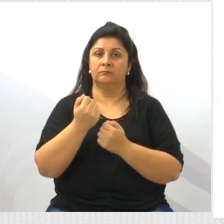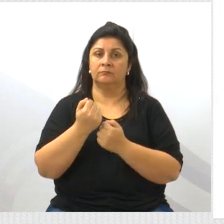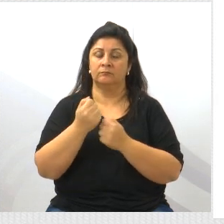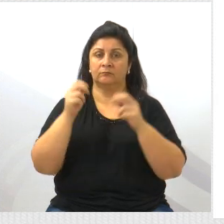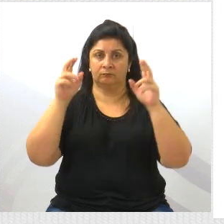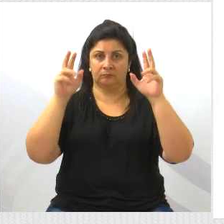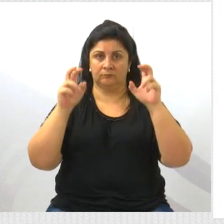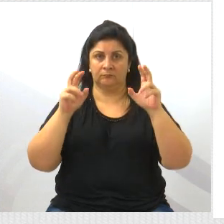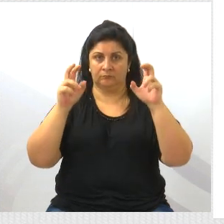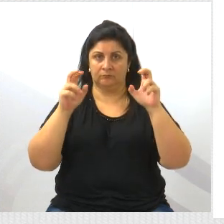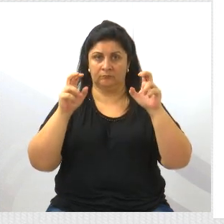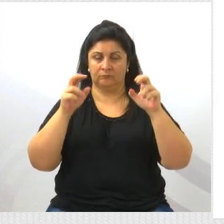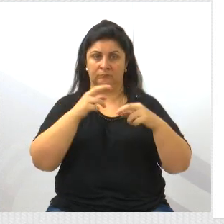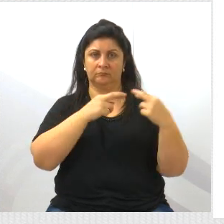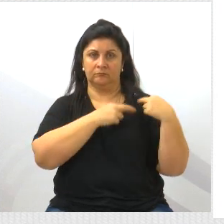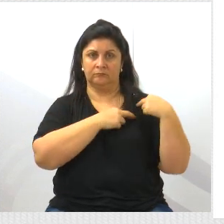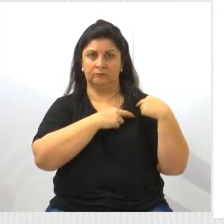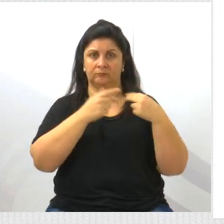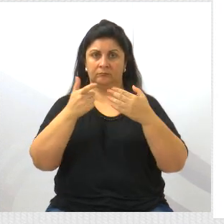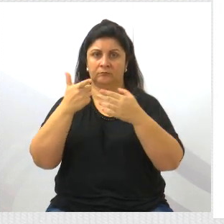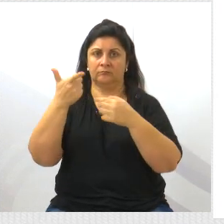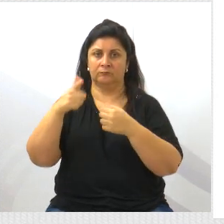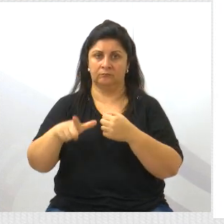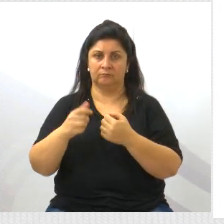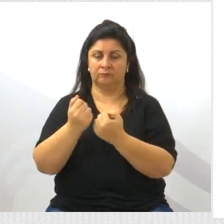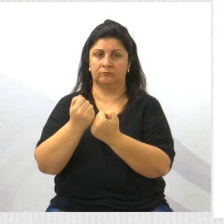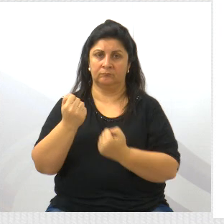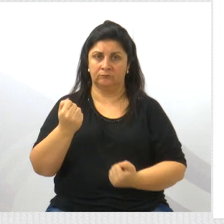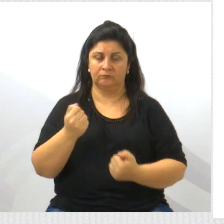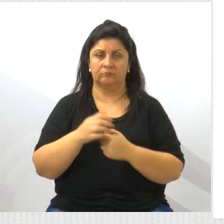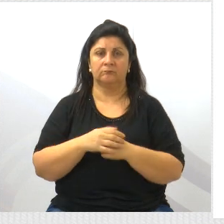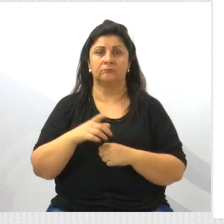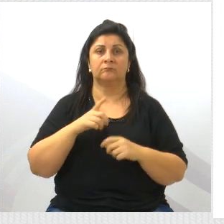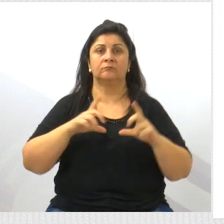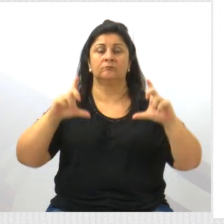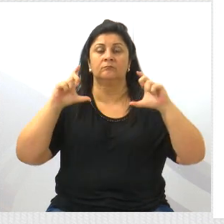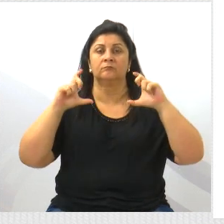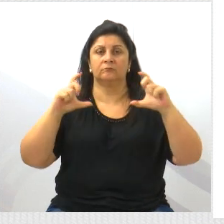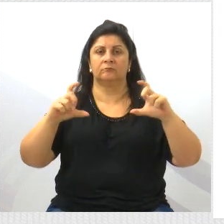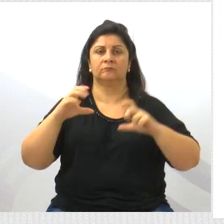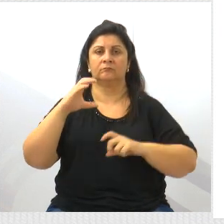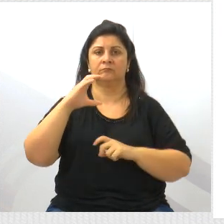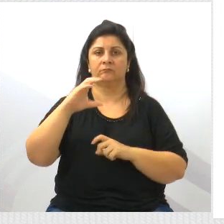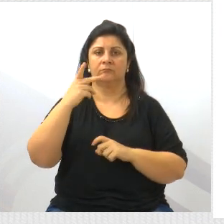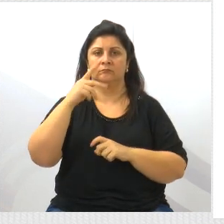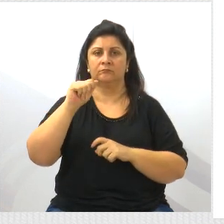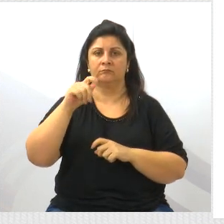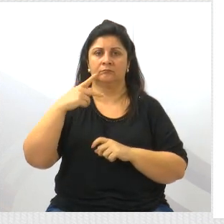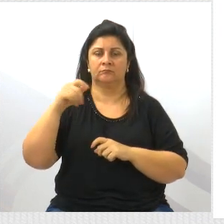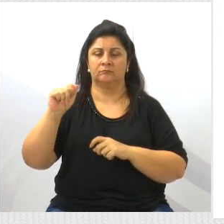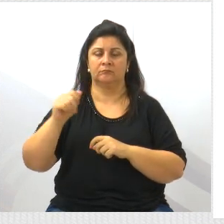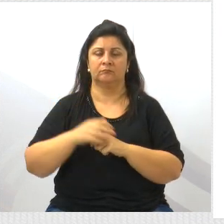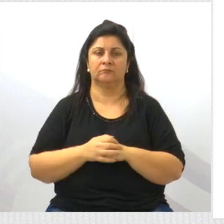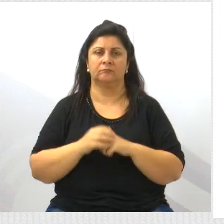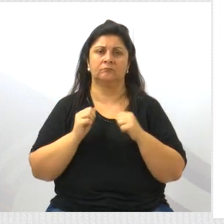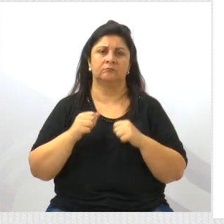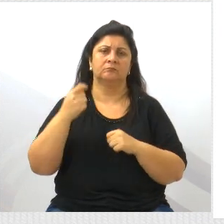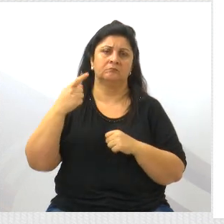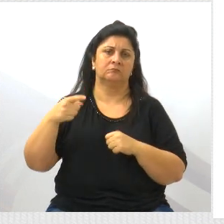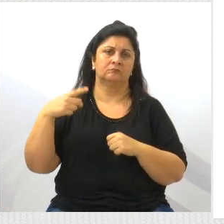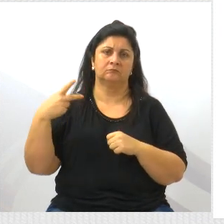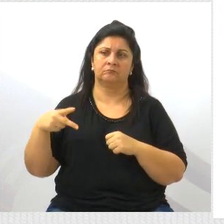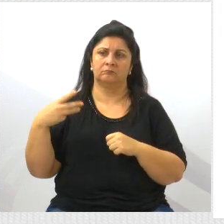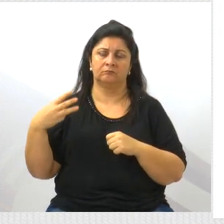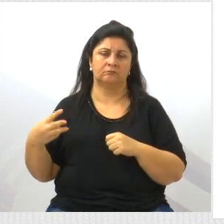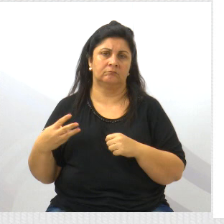a gente vai denominar uma chapa, tá? Essa chapa, ela pode ser 1, 2, 3,